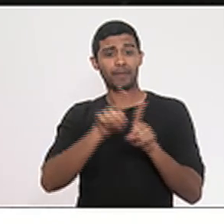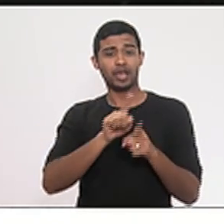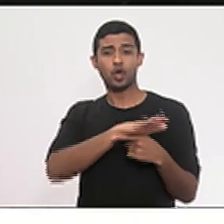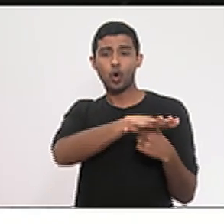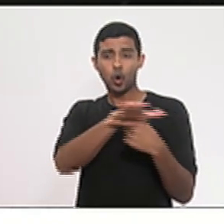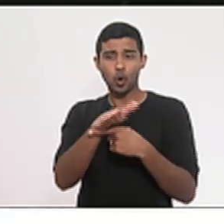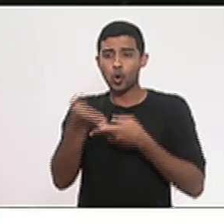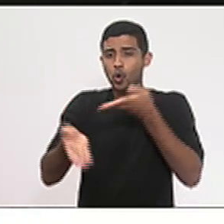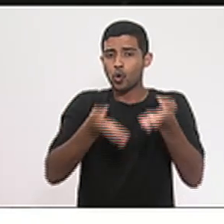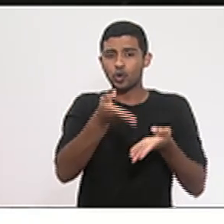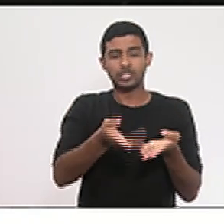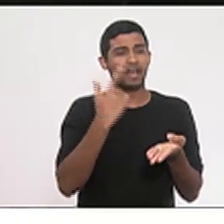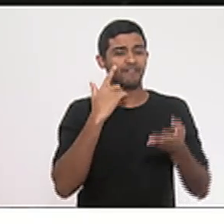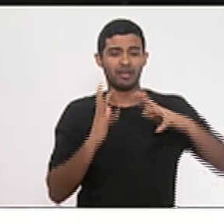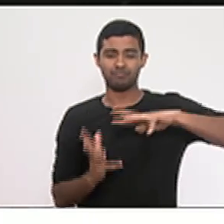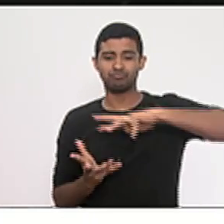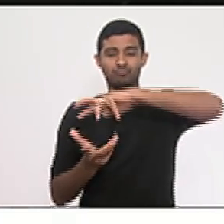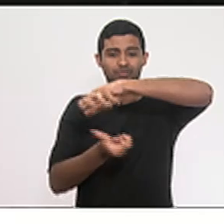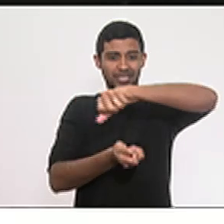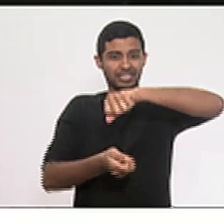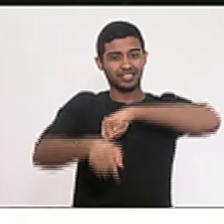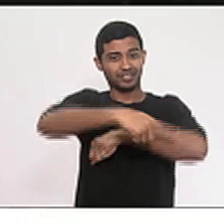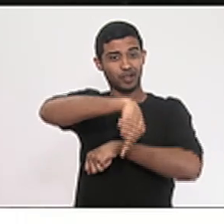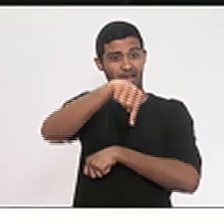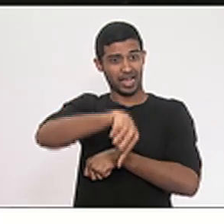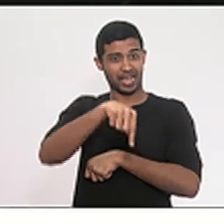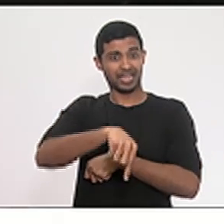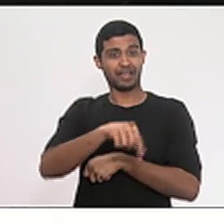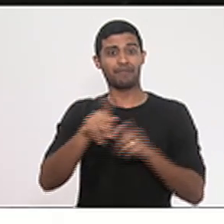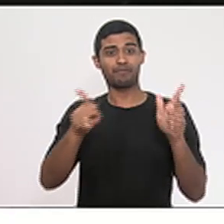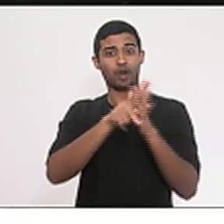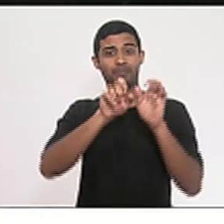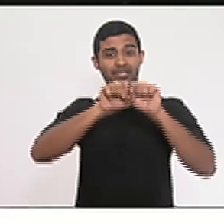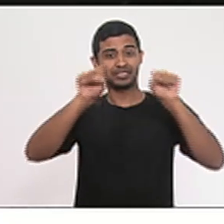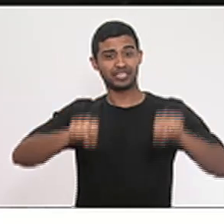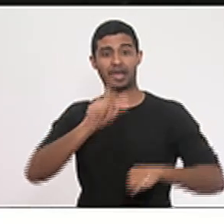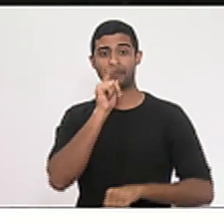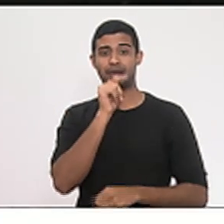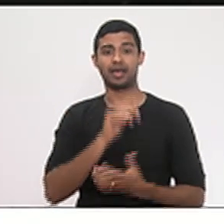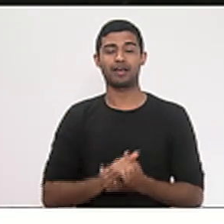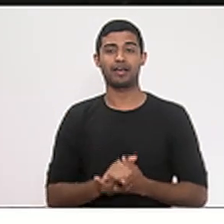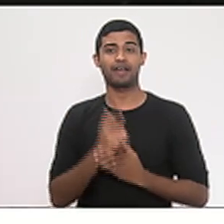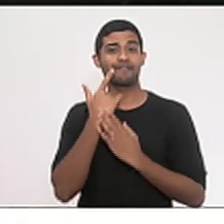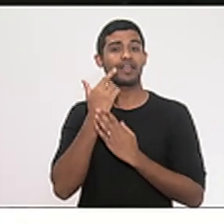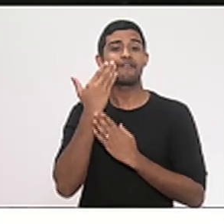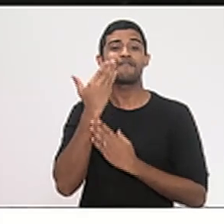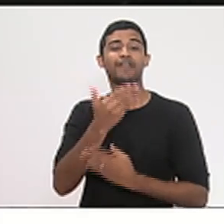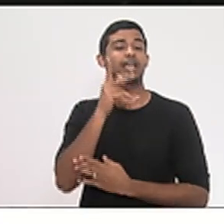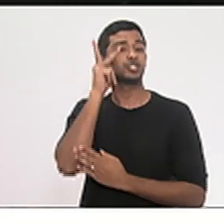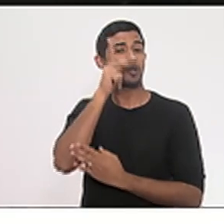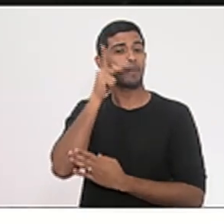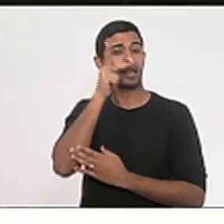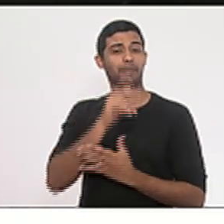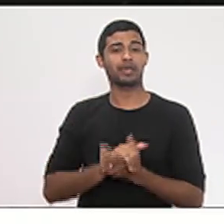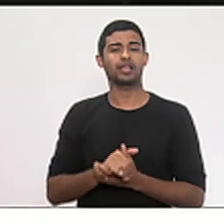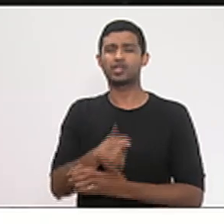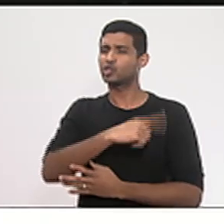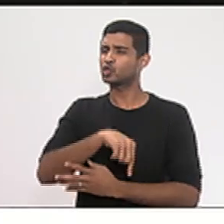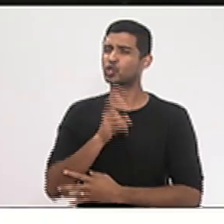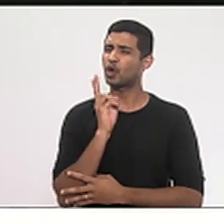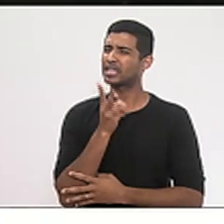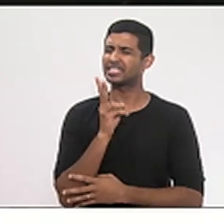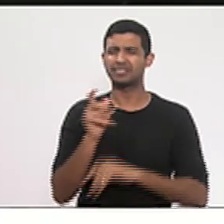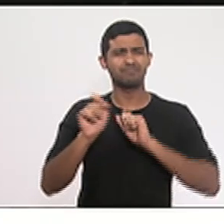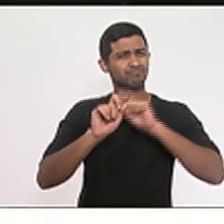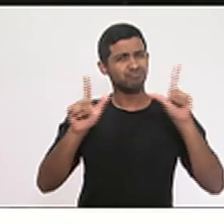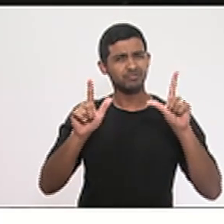e uso sustentável dos nossos recursos hídricos. Como frente parlamentar, vamos sempre estar